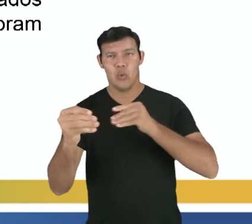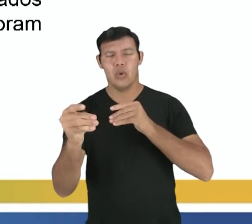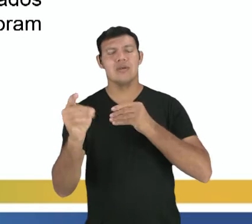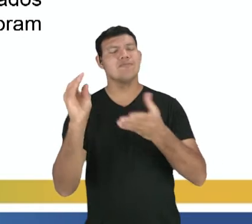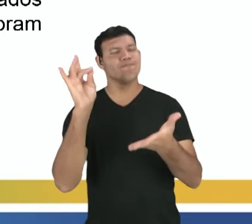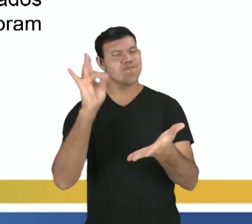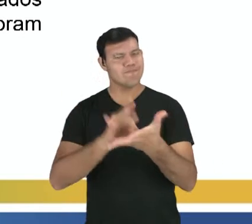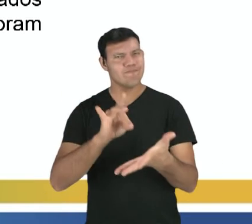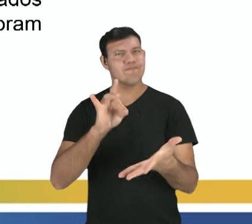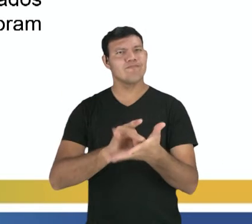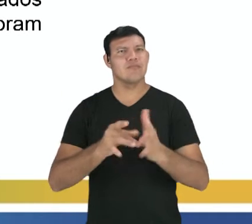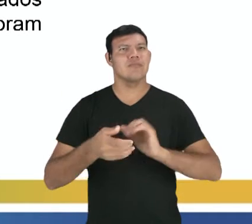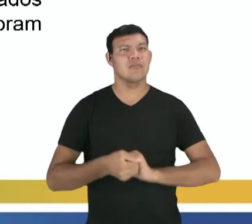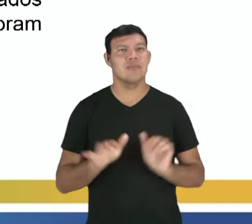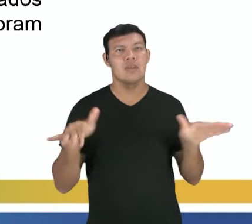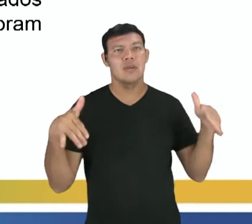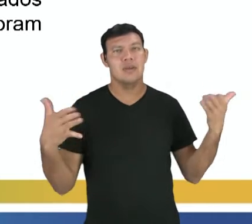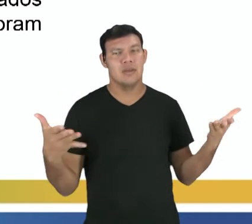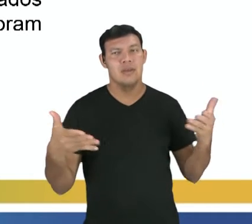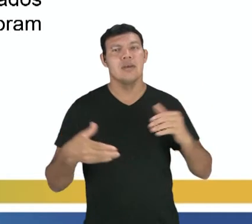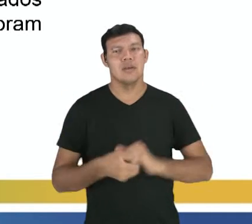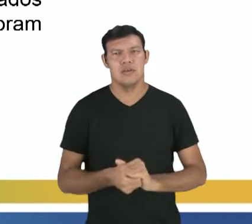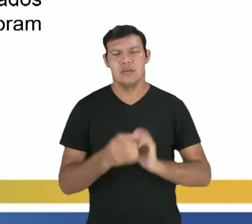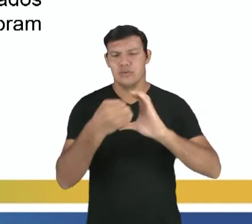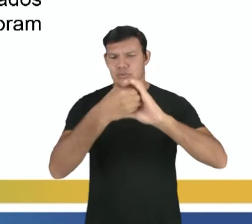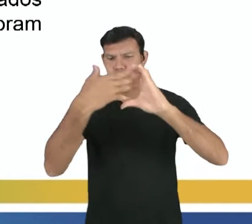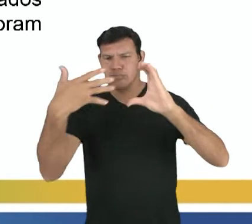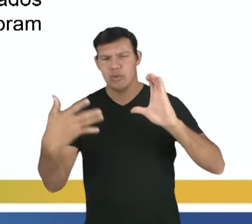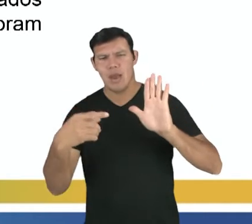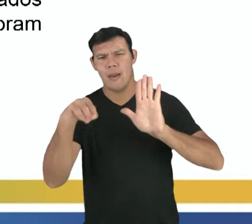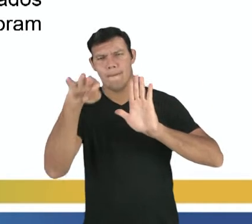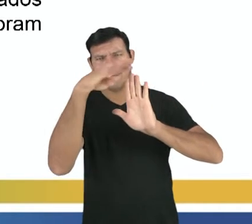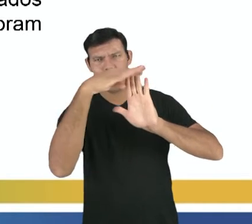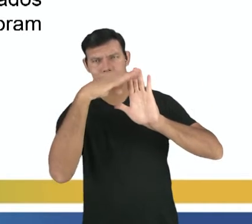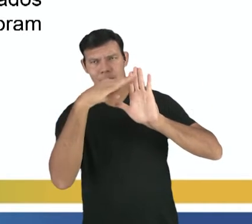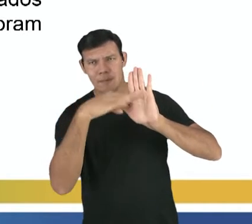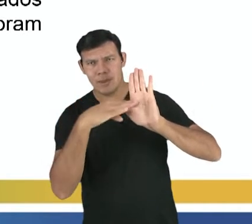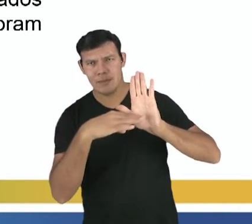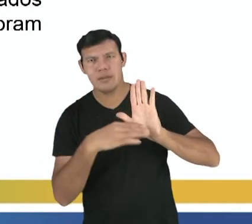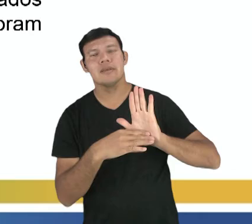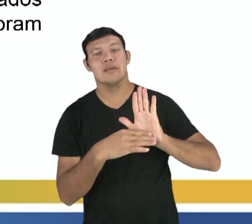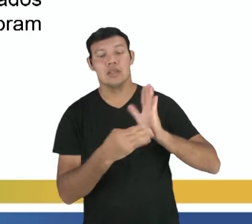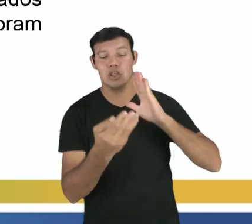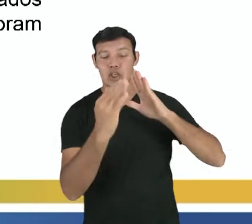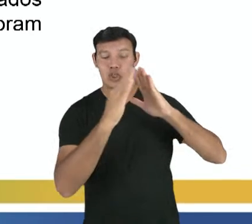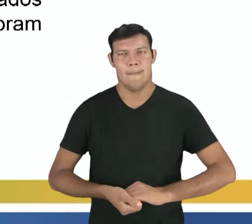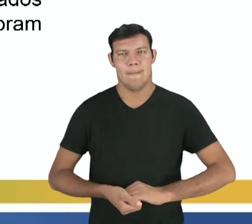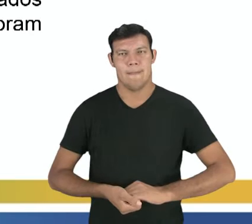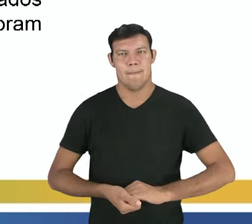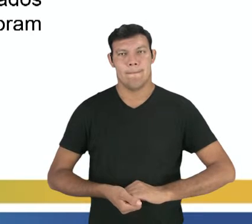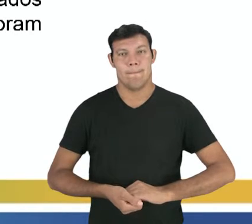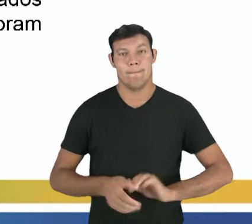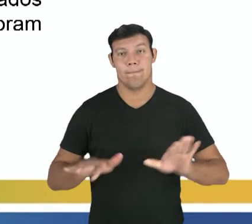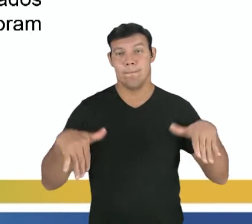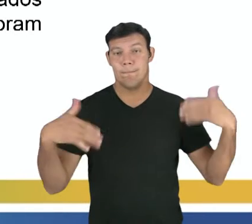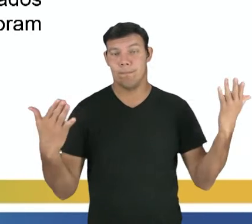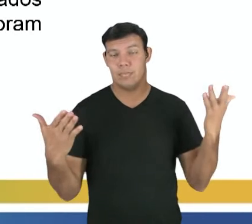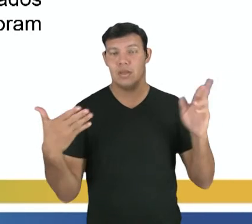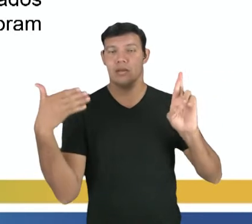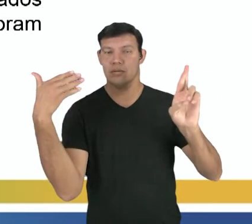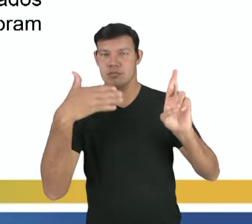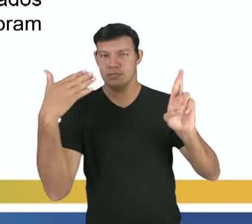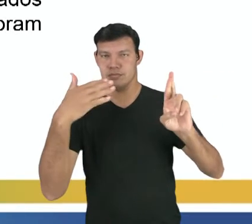realidade, certo? Então, são todas essas características dentro dessa escola, tá bom? Então, com relação